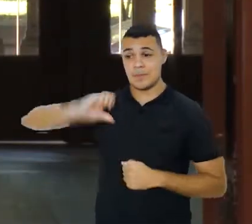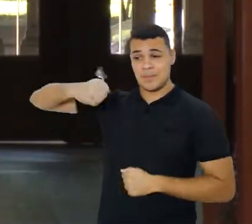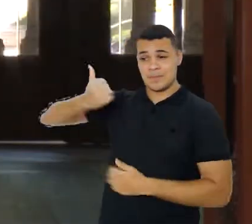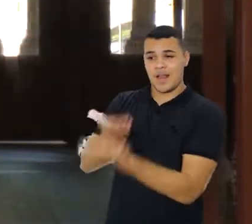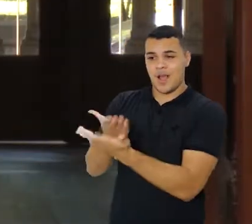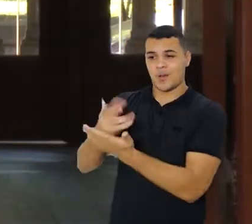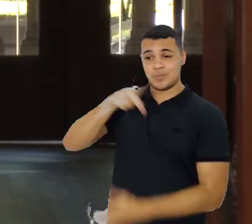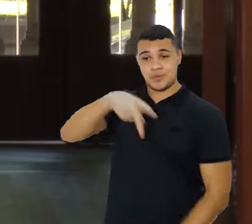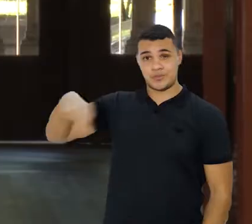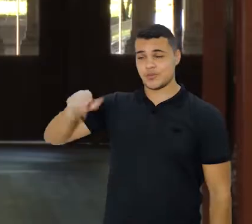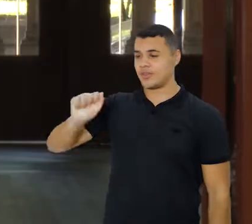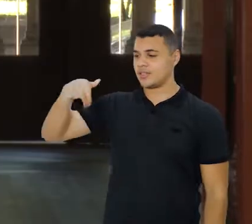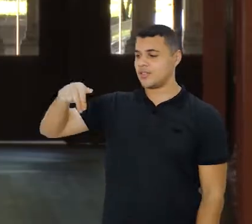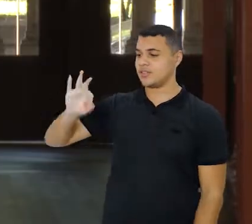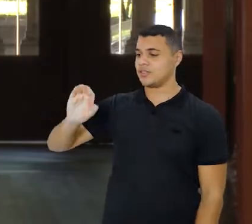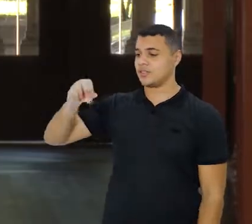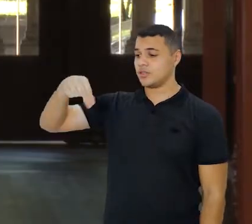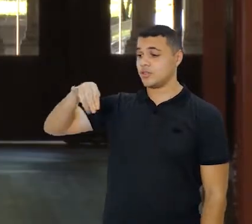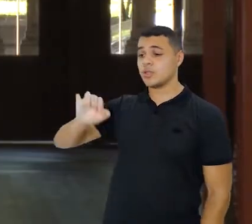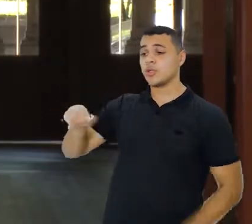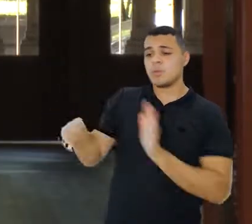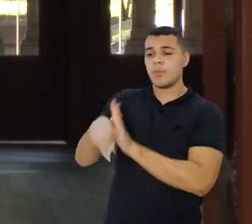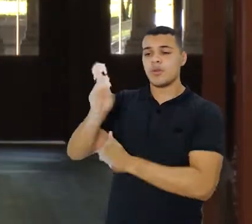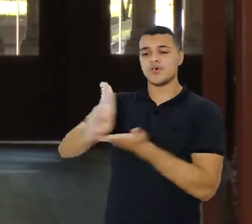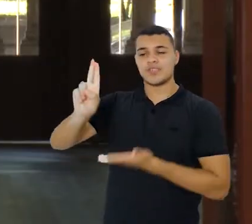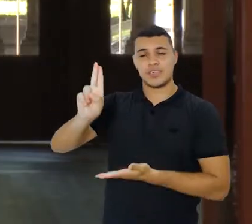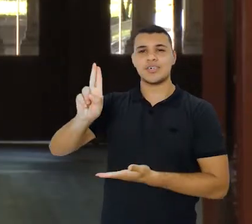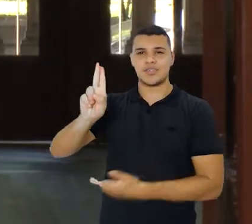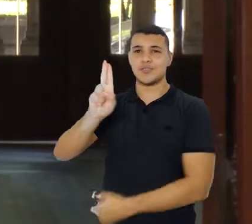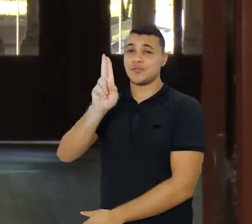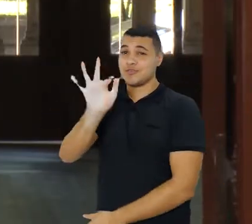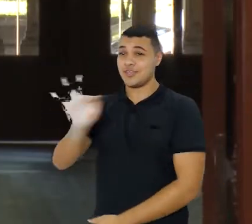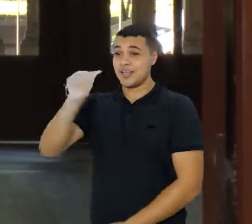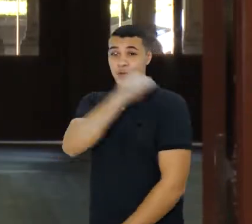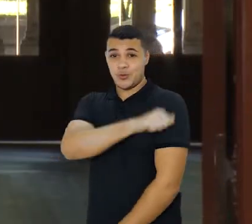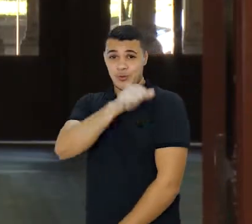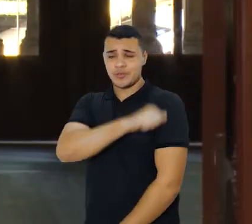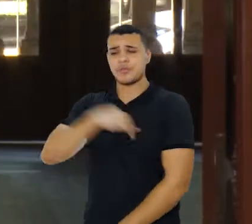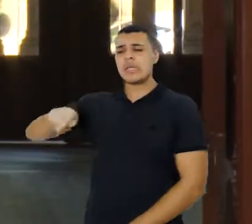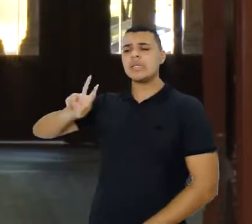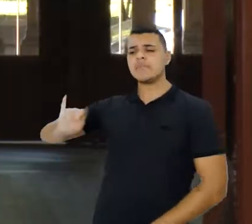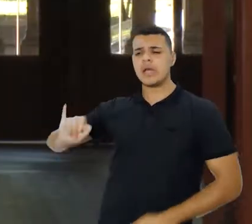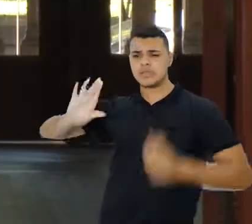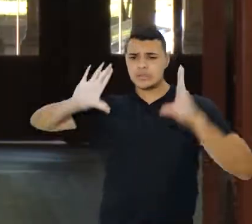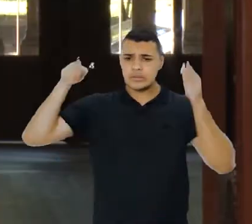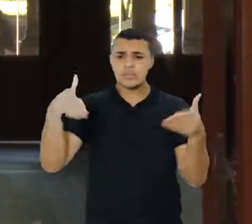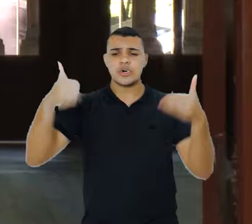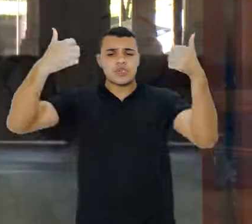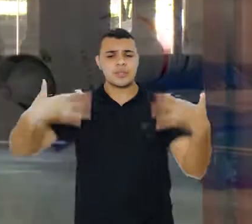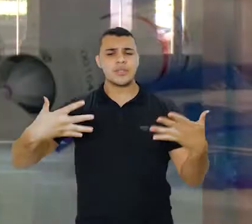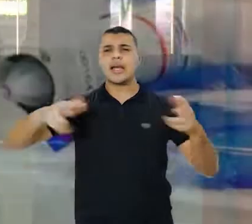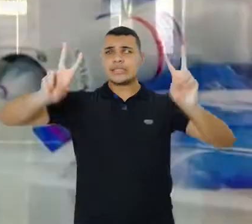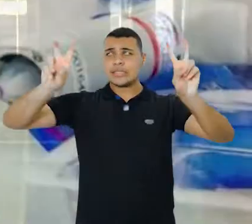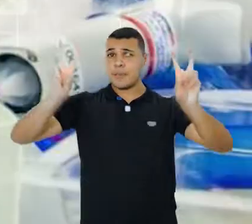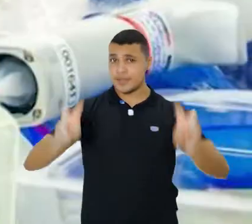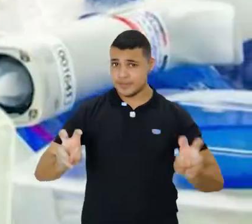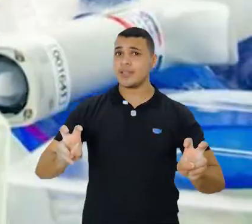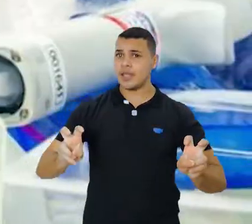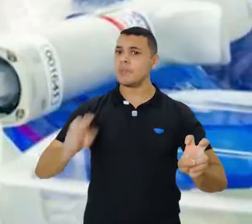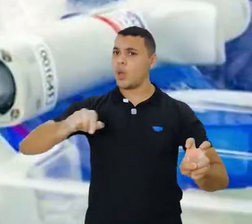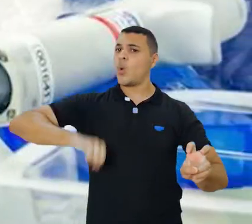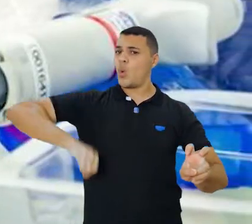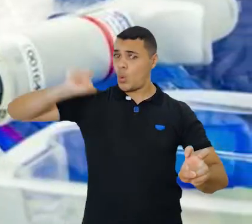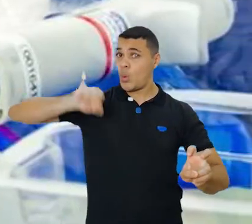o professor Antônio José Costa, da Universidade Federal do Rio de Janeiro, vai abordar dois